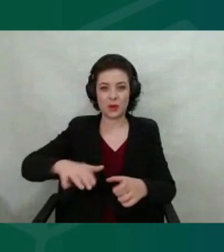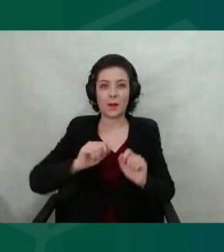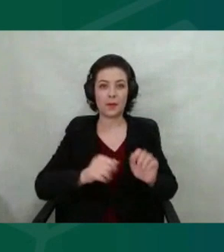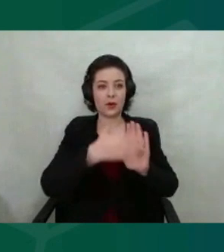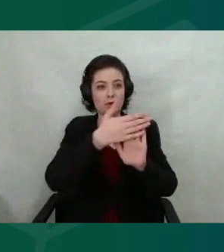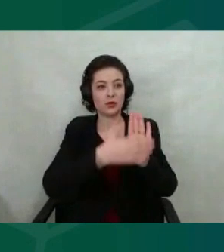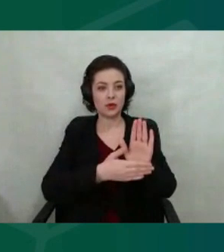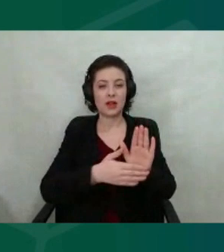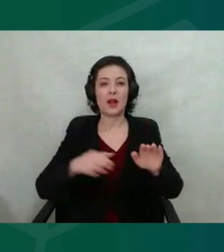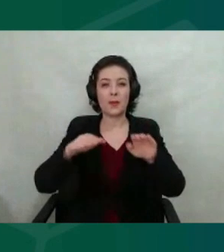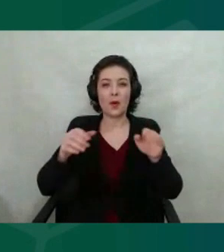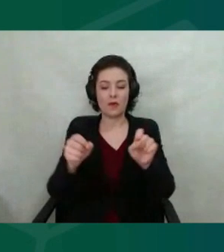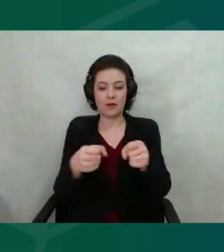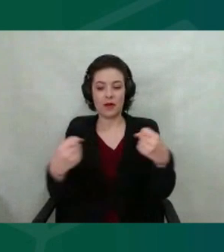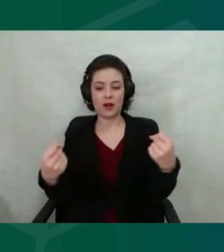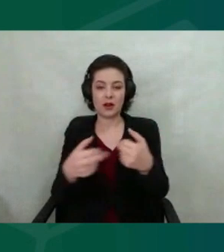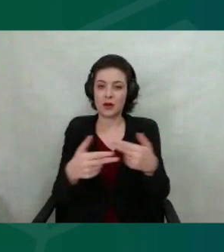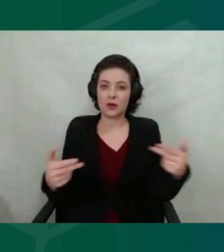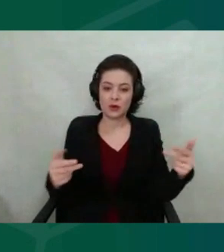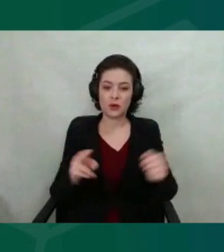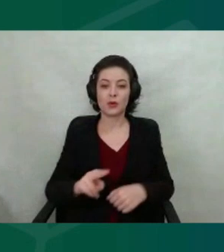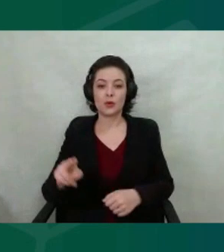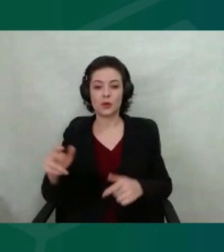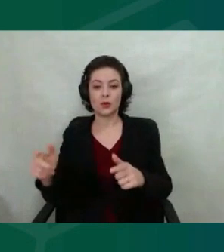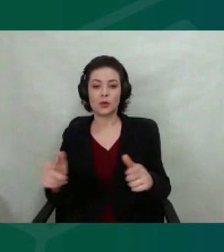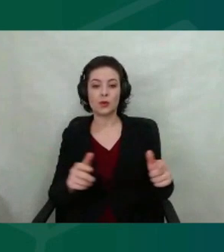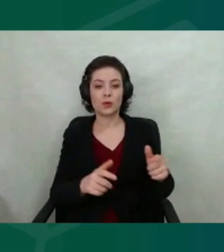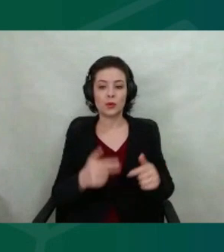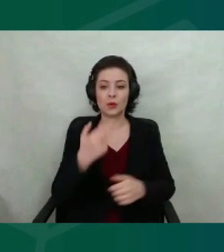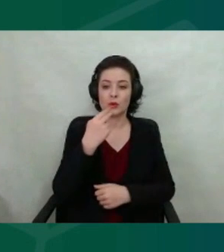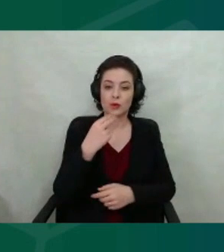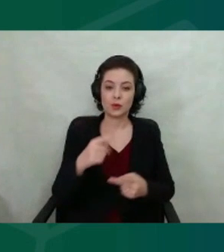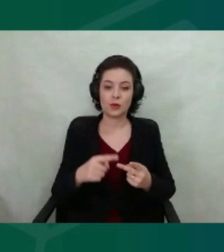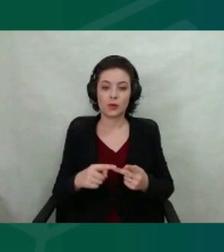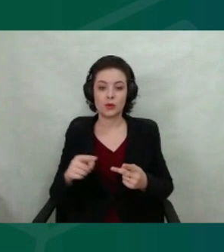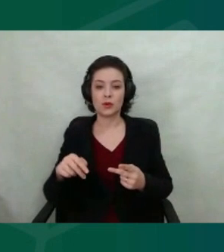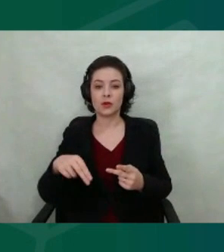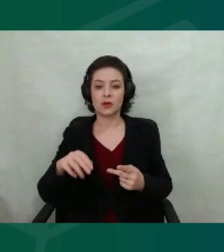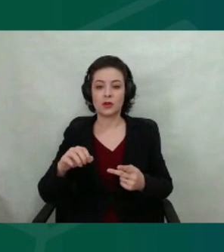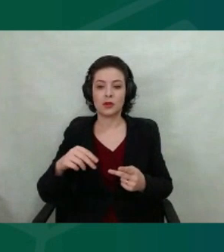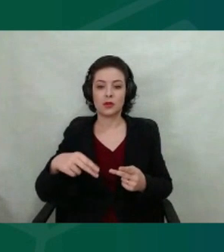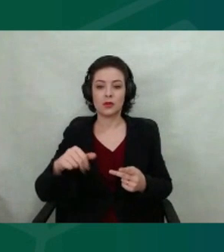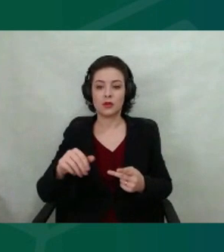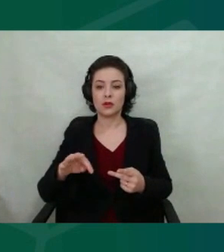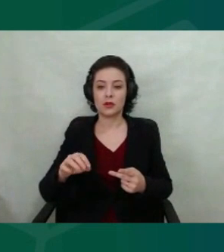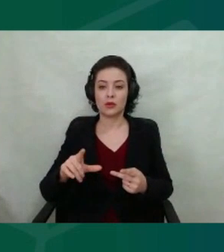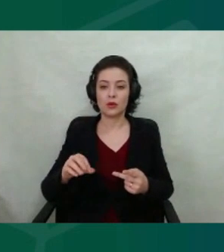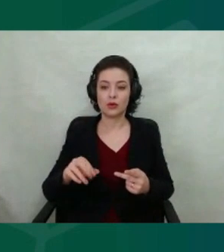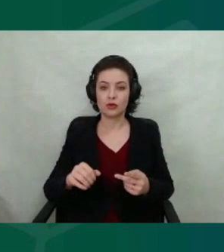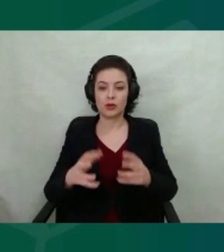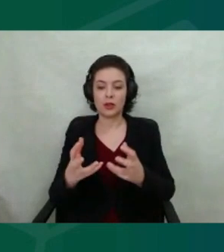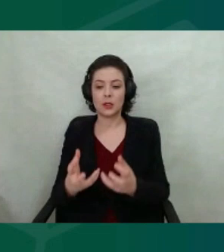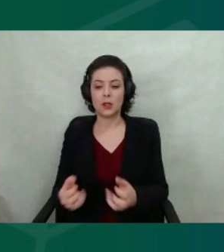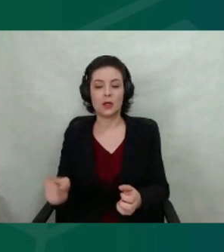é usado em ambientes de nutrição, de neonatologia, ele não é corrosivo, não é